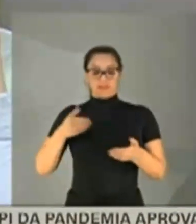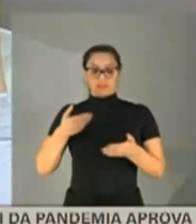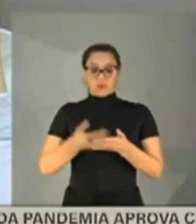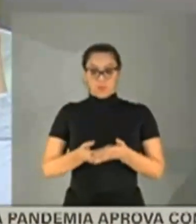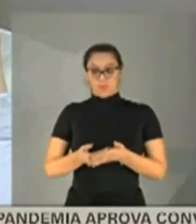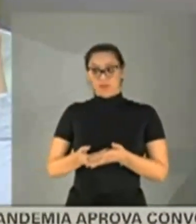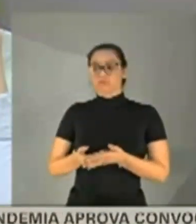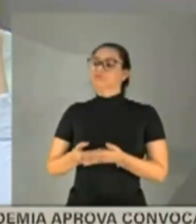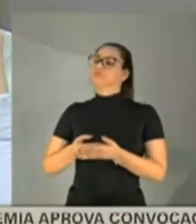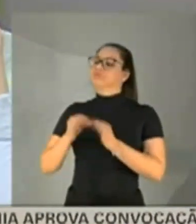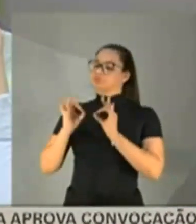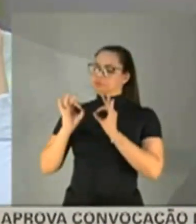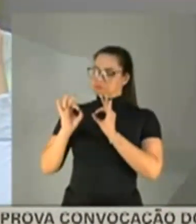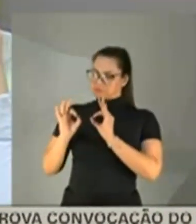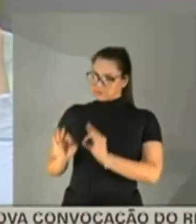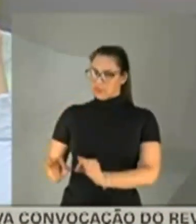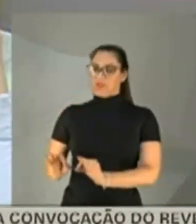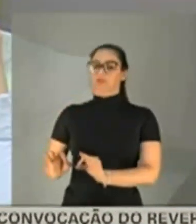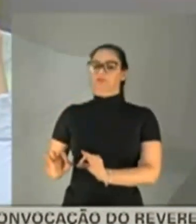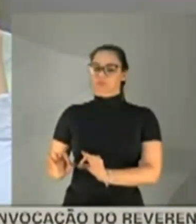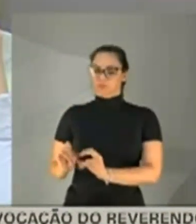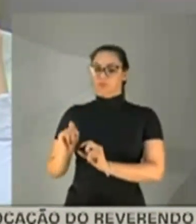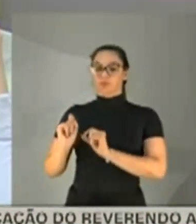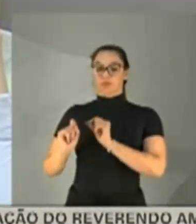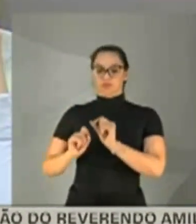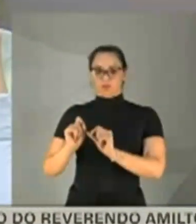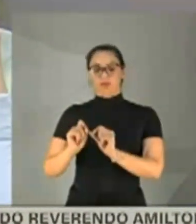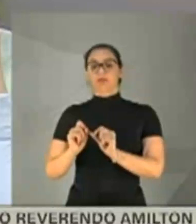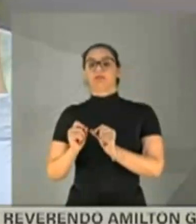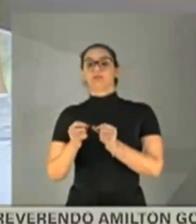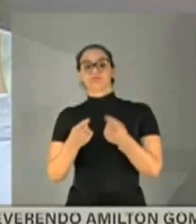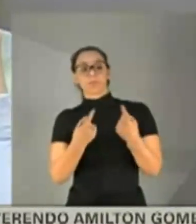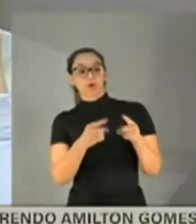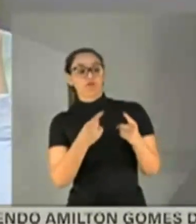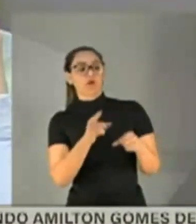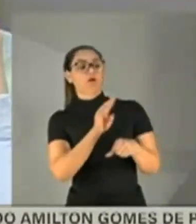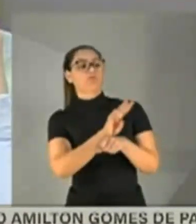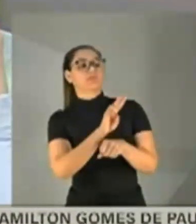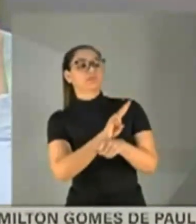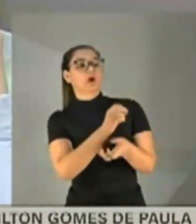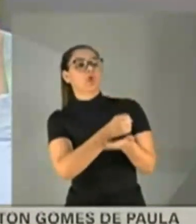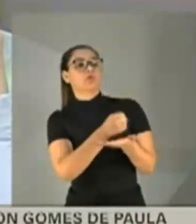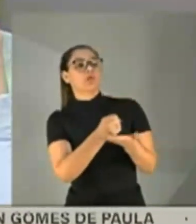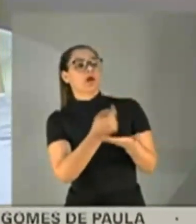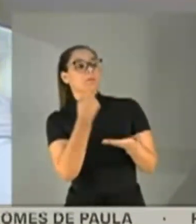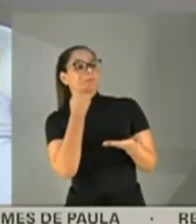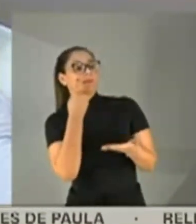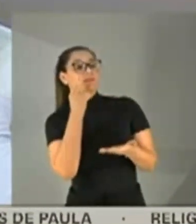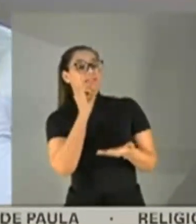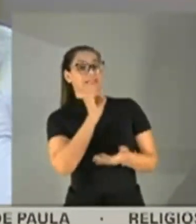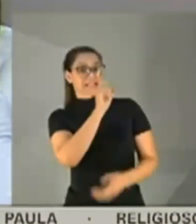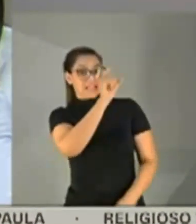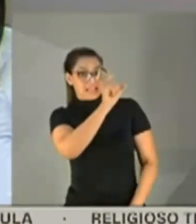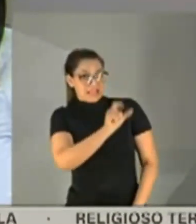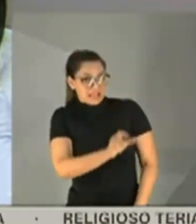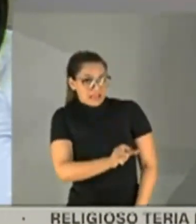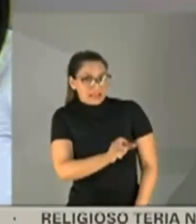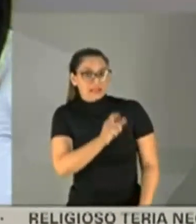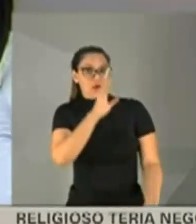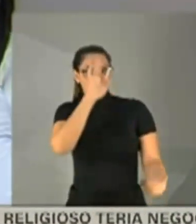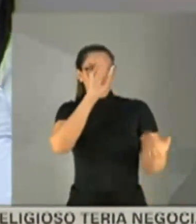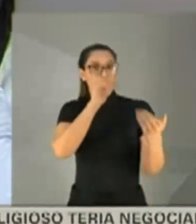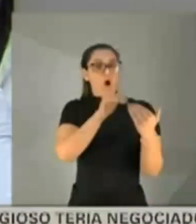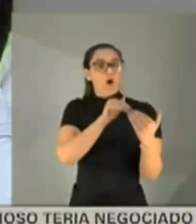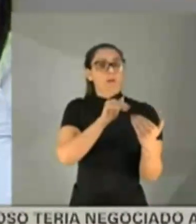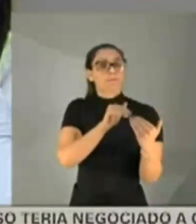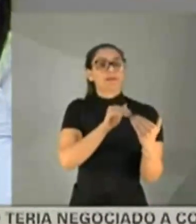correto. Foi provocar o fiscal do contrato, para ver se o fiscal do contrato estava de acordo com a